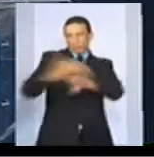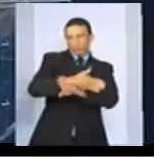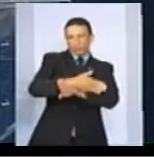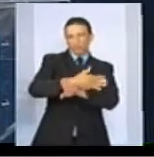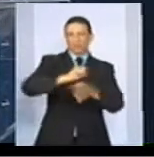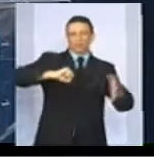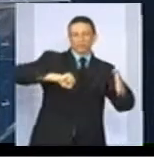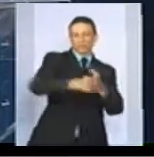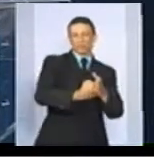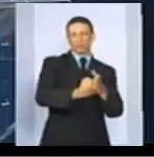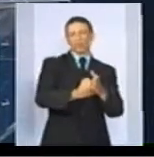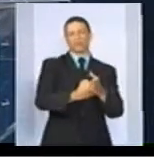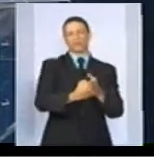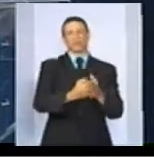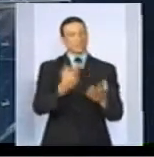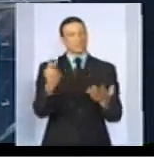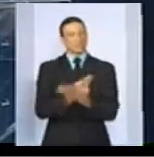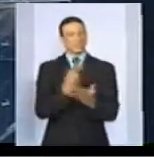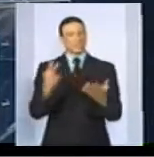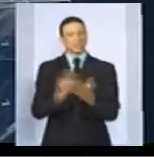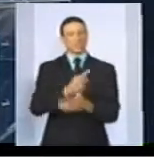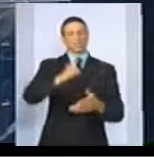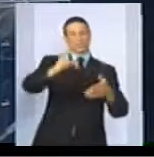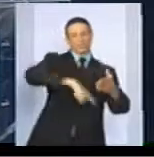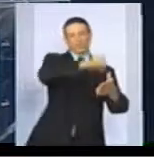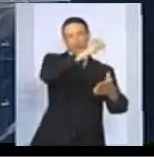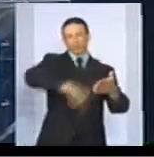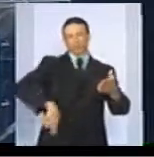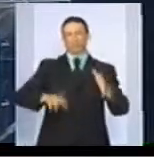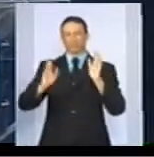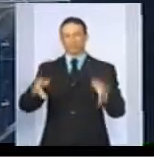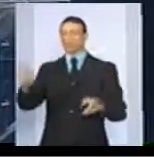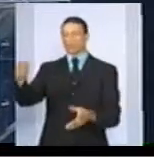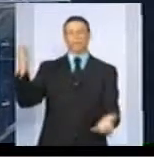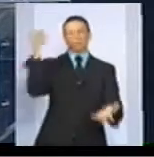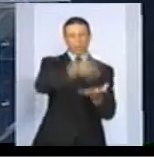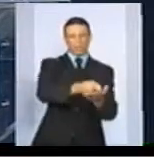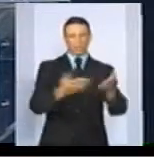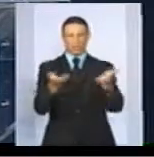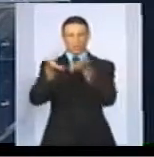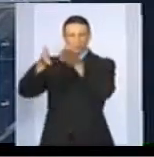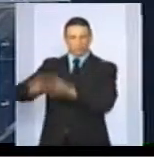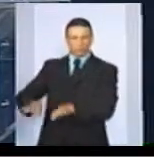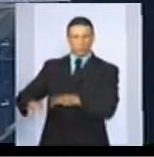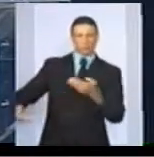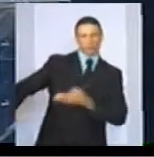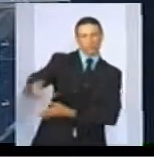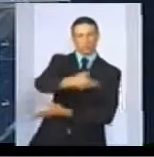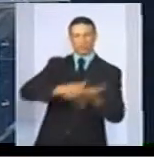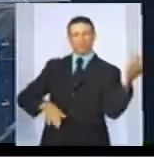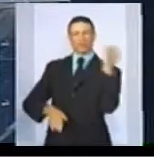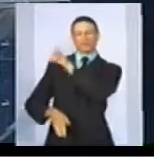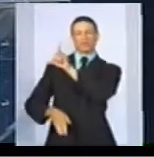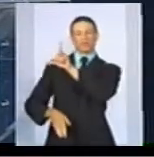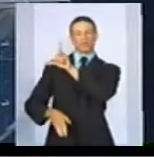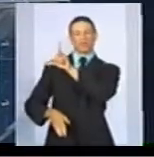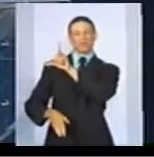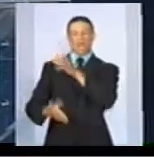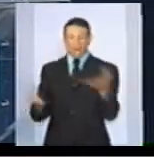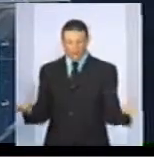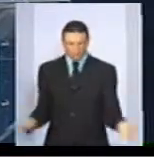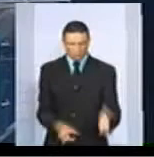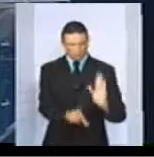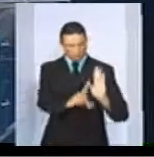enrequecimento ilícito da união e mandou pagar de modo que não é surpresa que uma